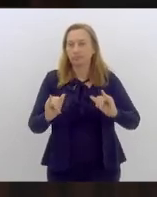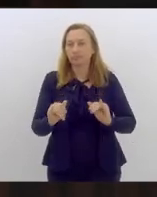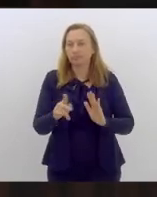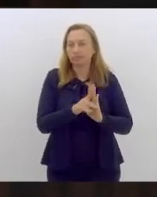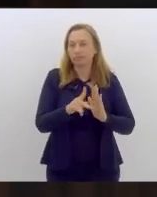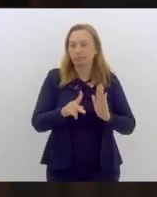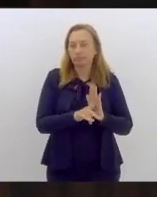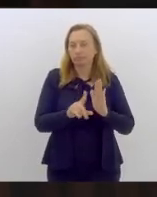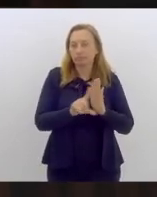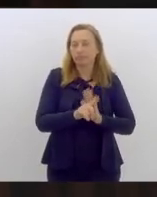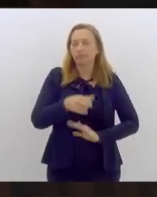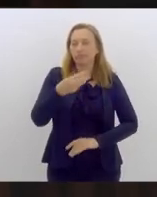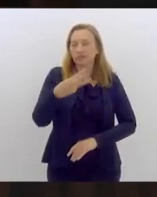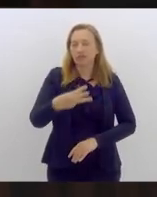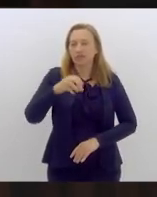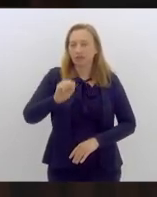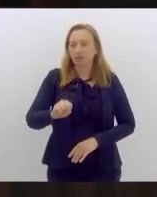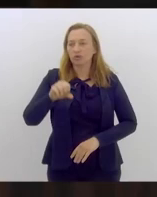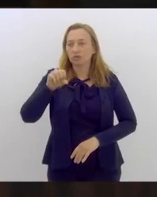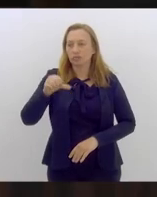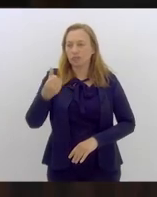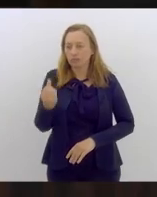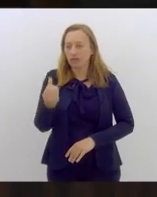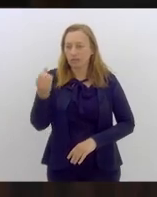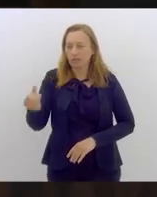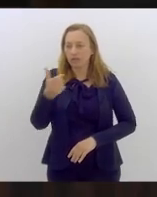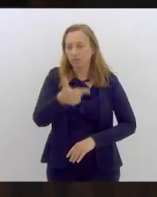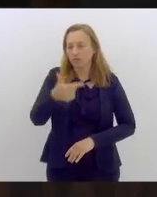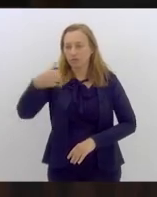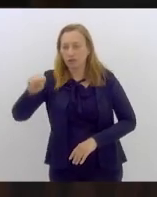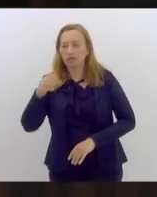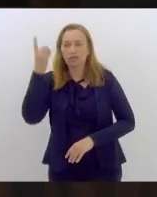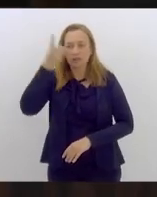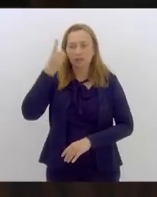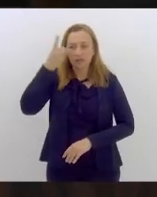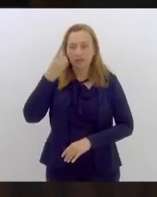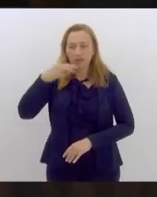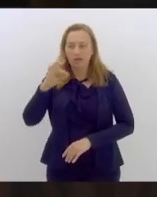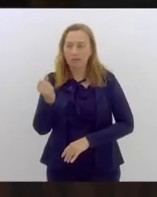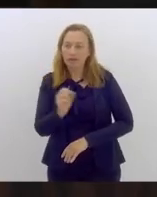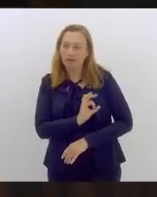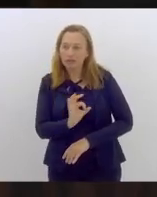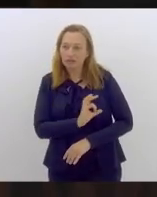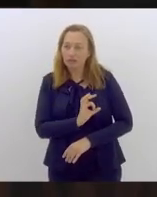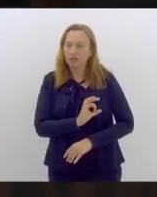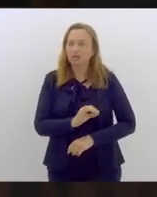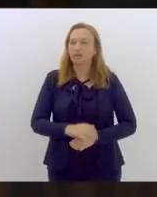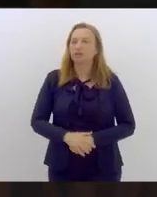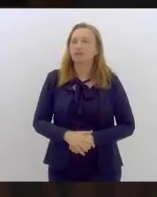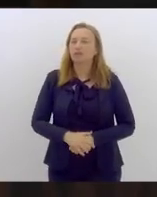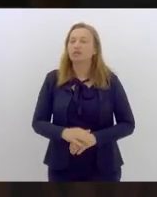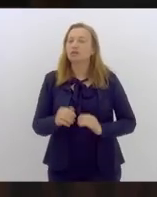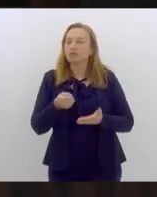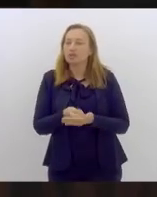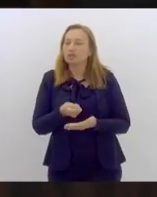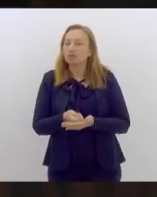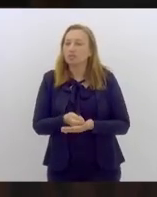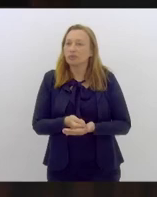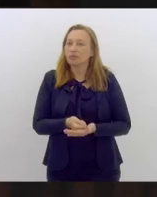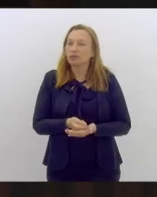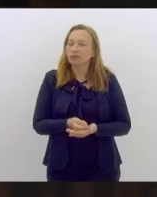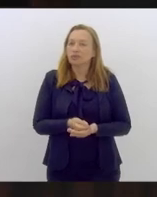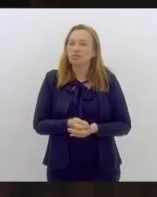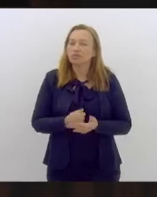projeto de lei 3866 de 2018, de autoria da deputada Marta Rocha, que dispõe sobre a obrigatoriedade